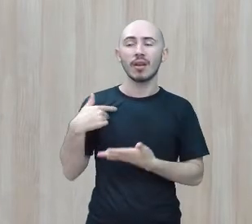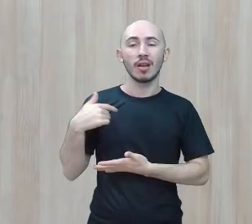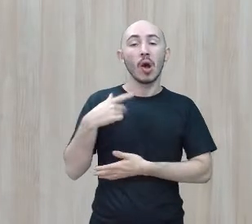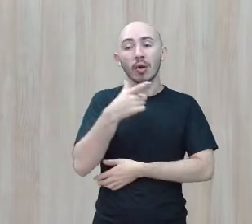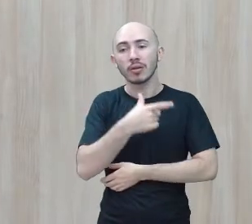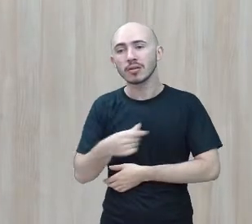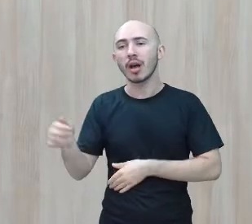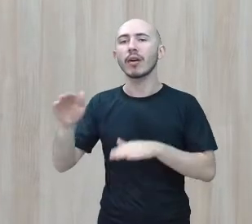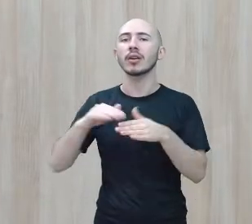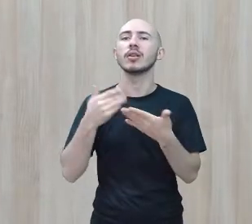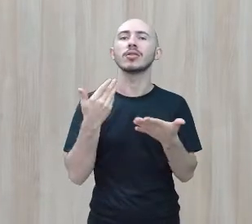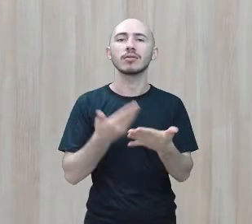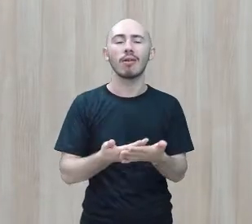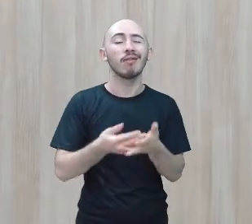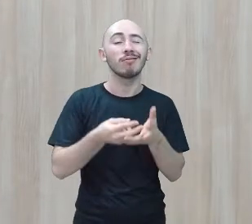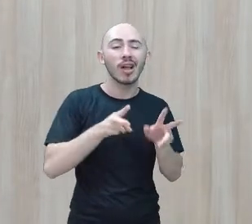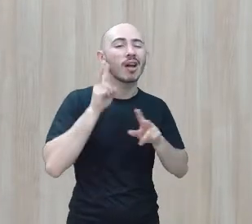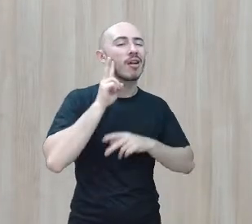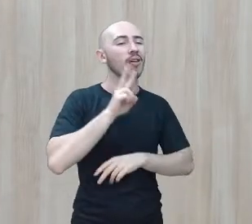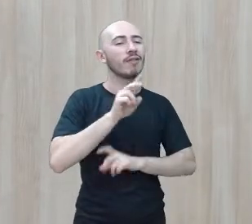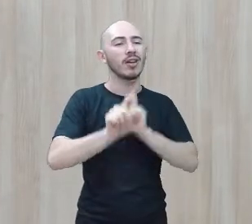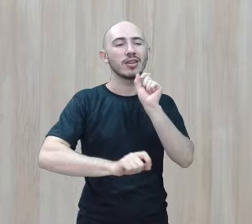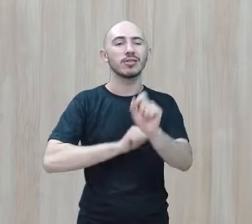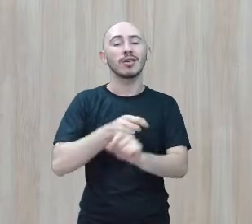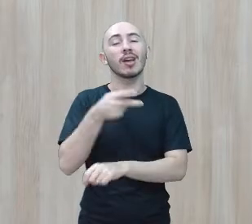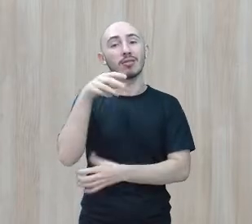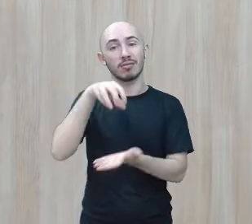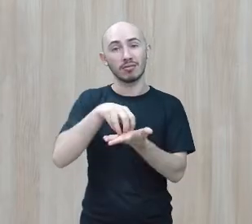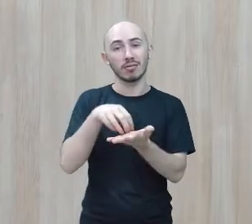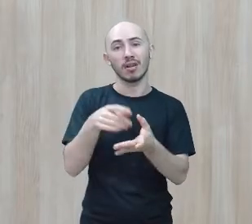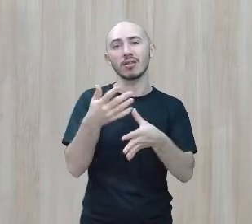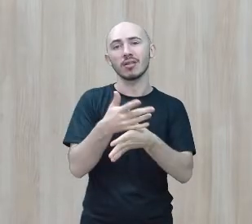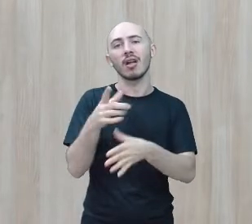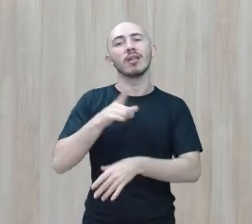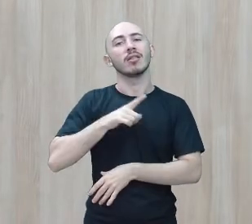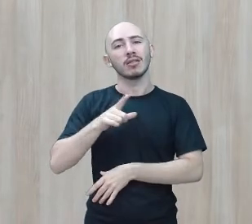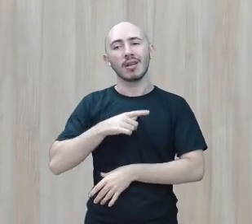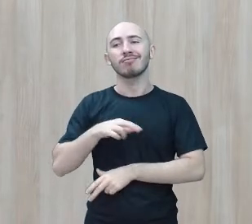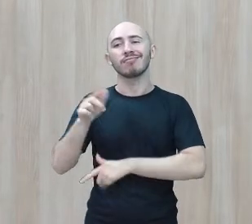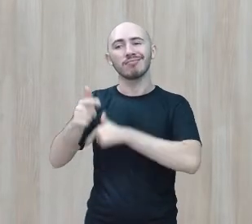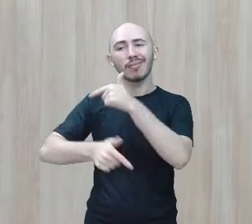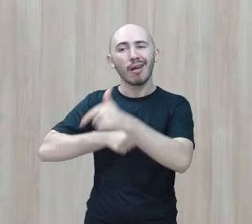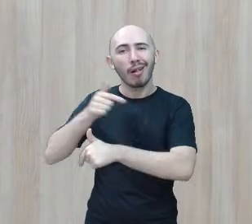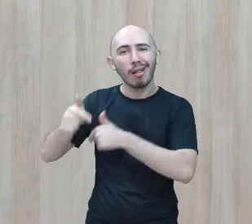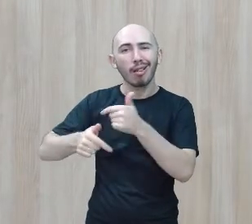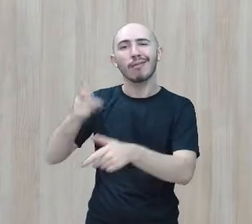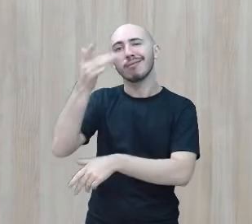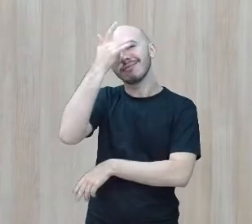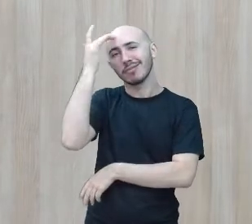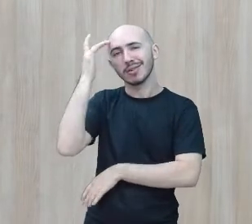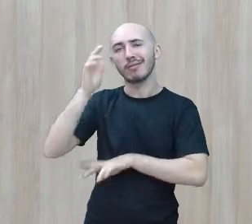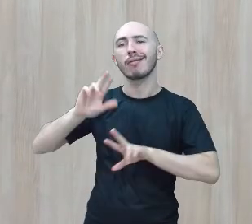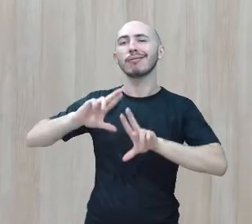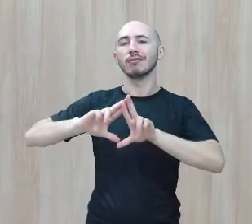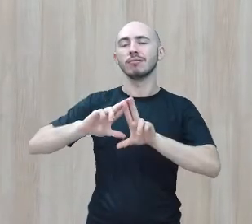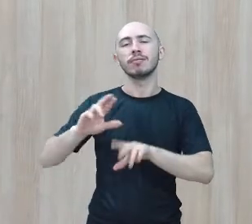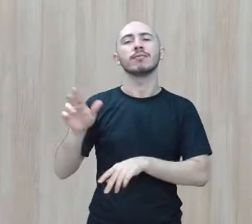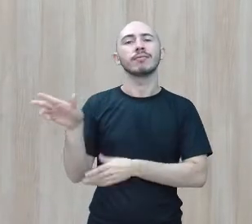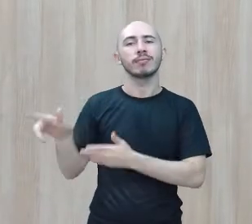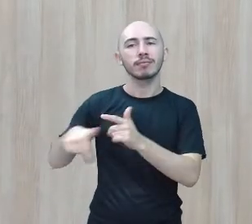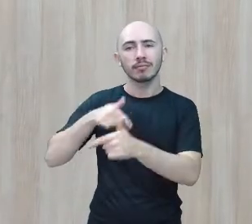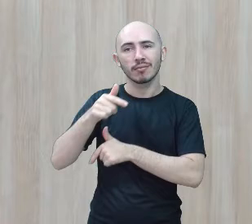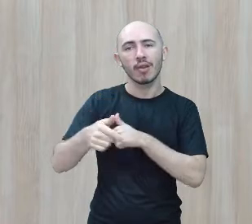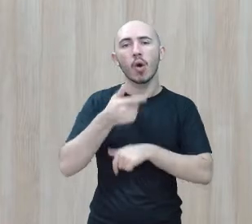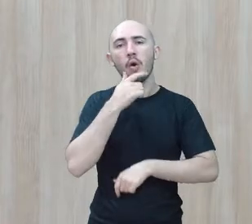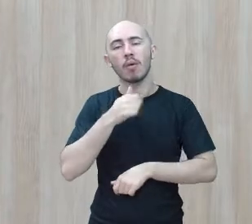escola tarde e eu vejo uma infinidade aqui no centro da cidade de recicladores, pessoas, senhores e senhoras,